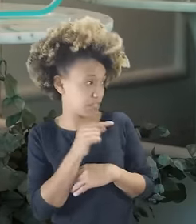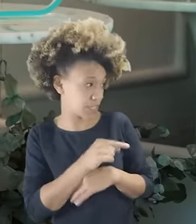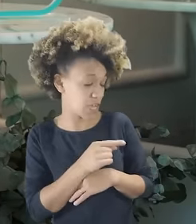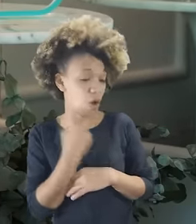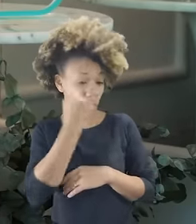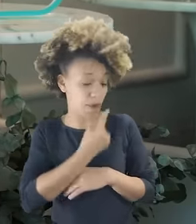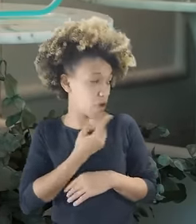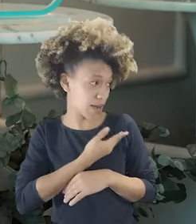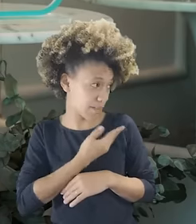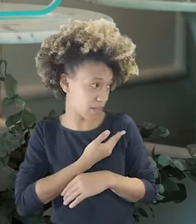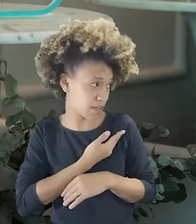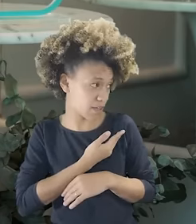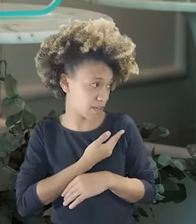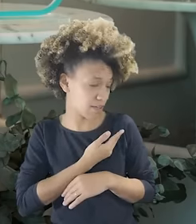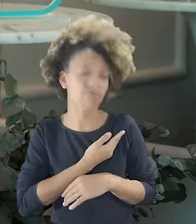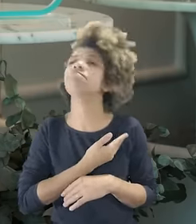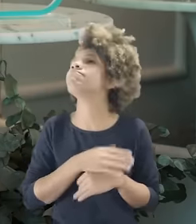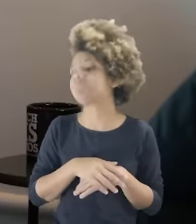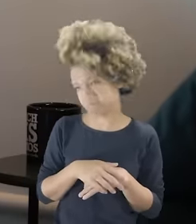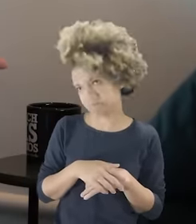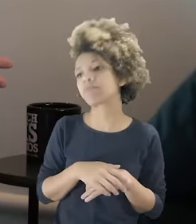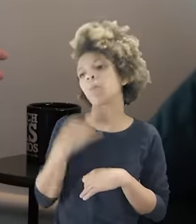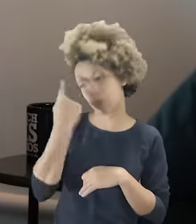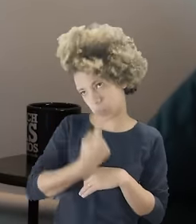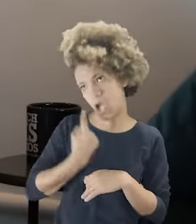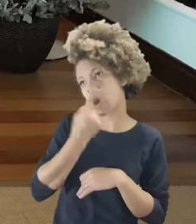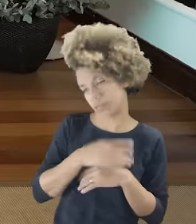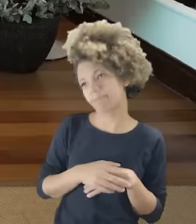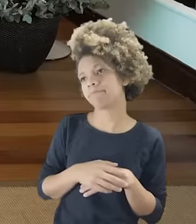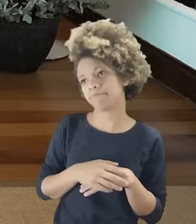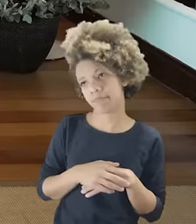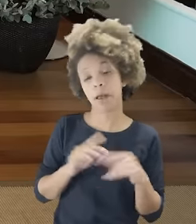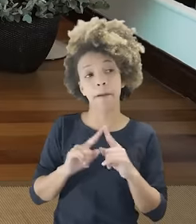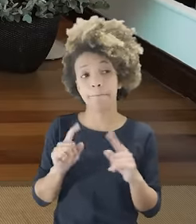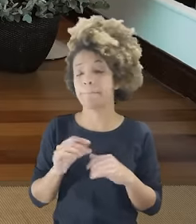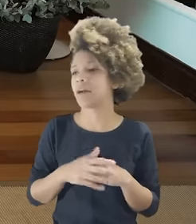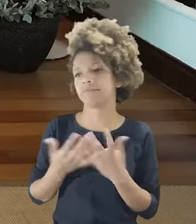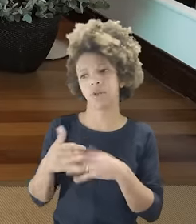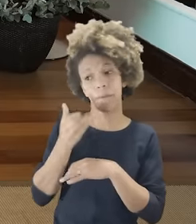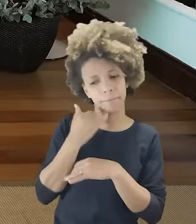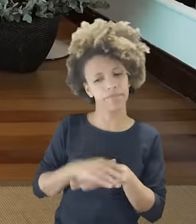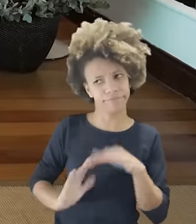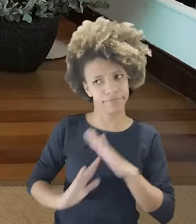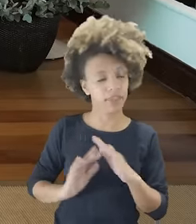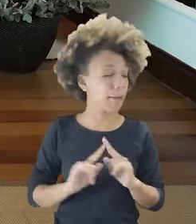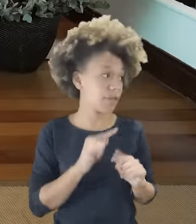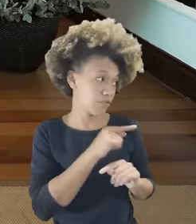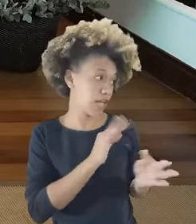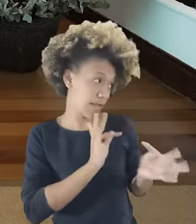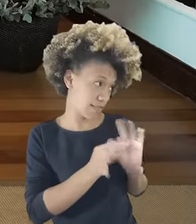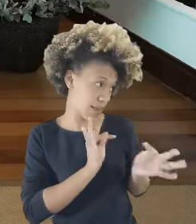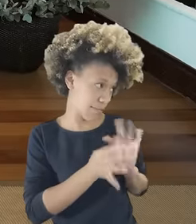é por uma hora uma amiga é por uma hora sim mas eu quero me ligar depois se ele não é um pouco demais você